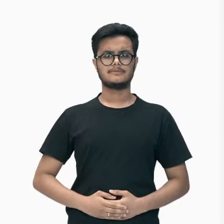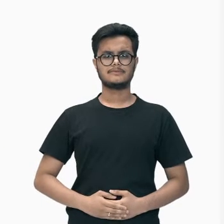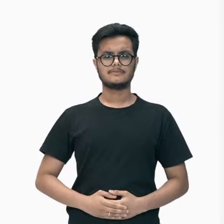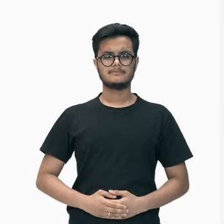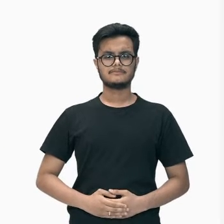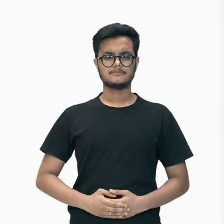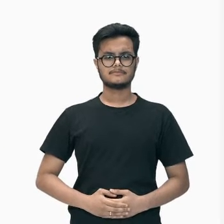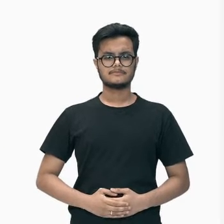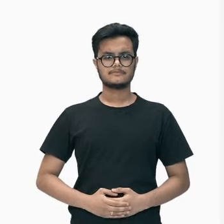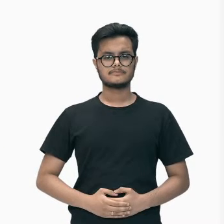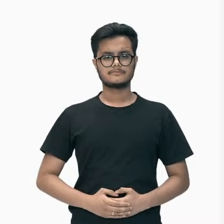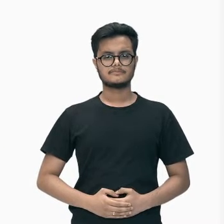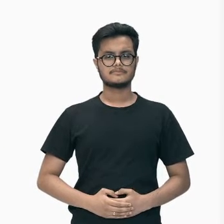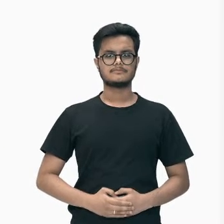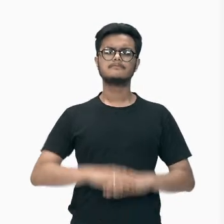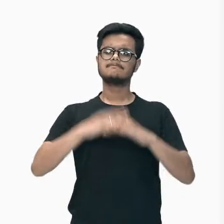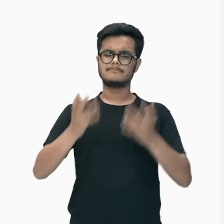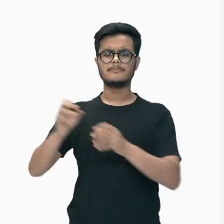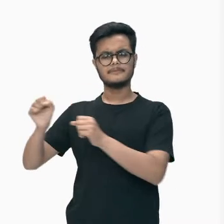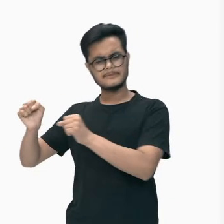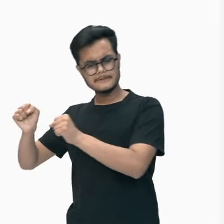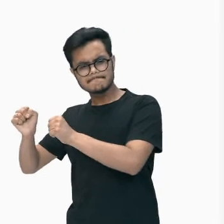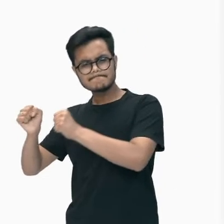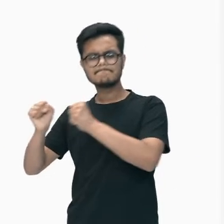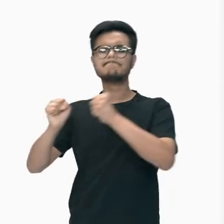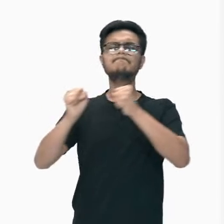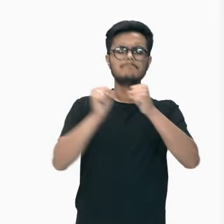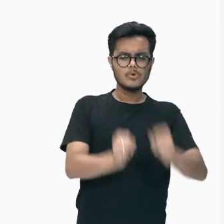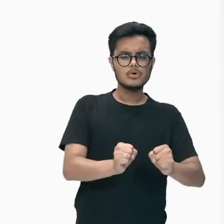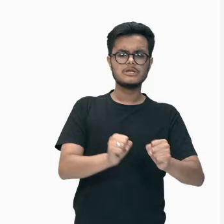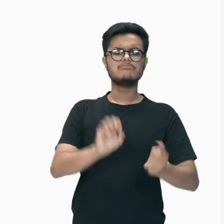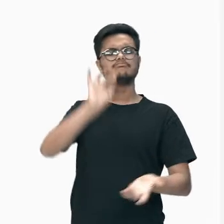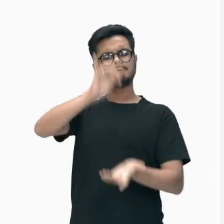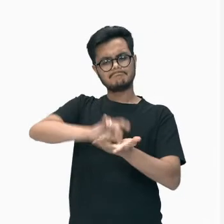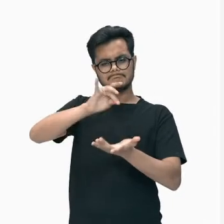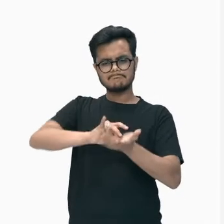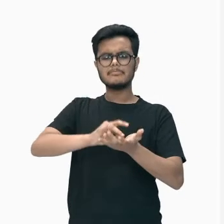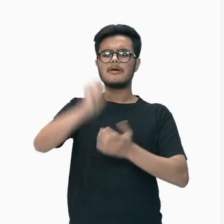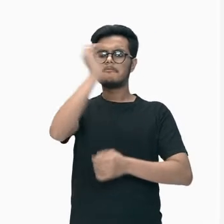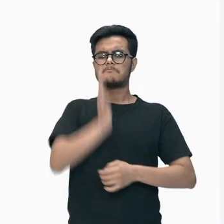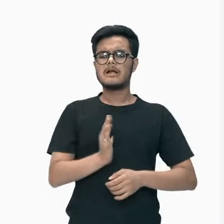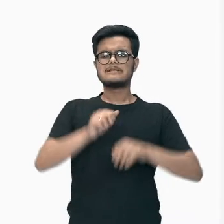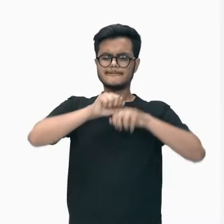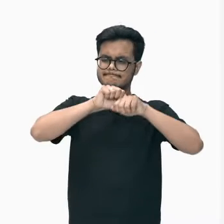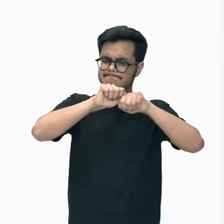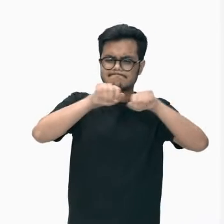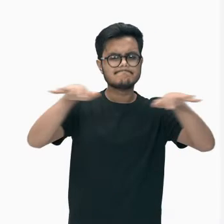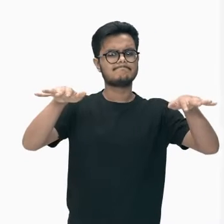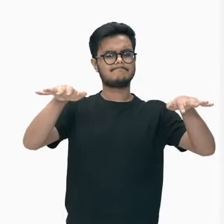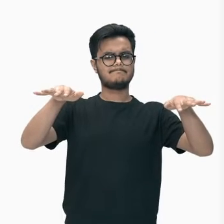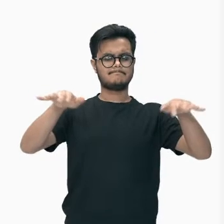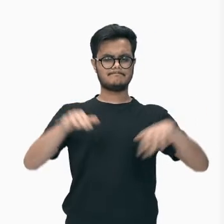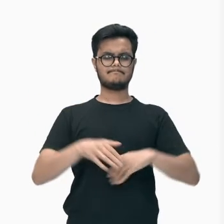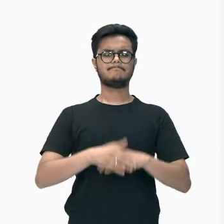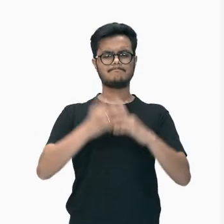compreende os anos de 1850 a 1865. O imperador amplia seu poder e sua